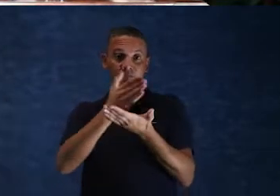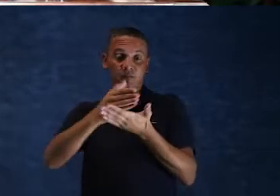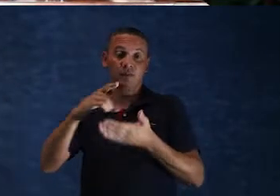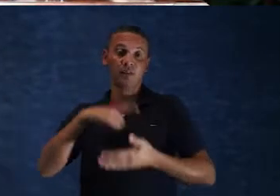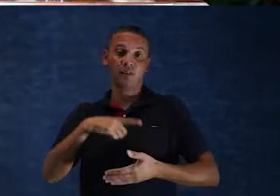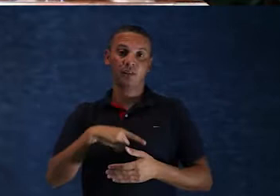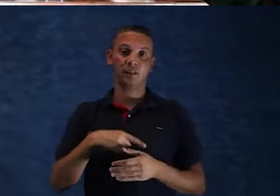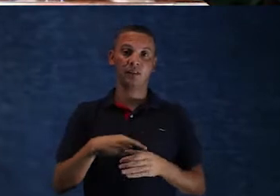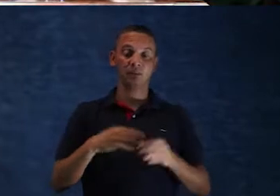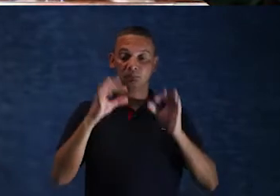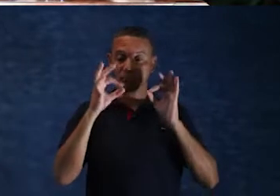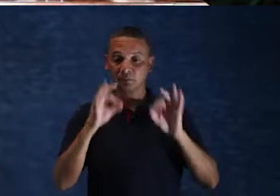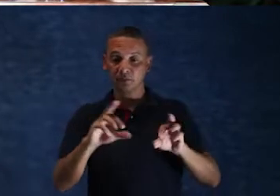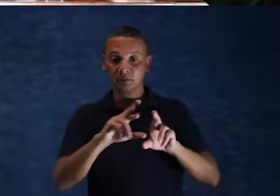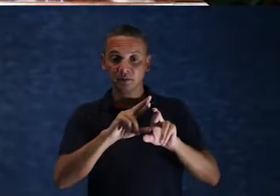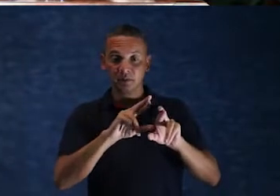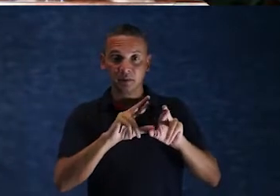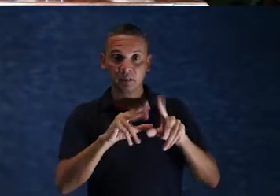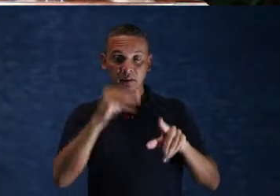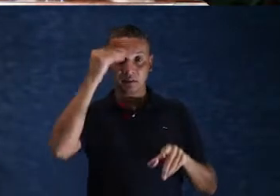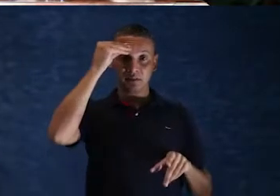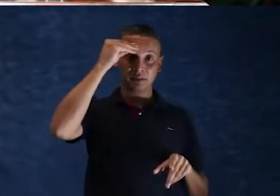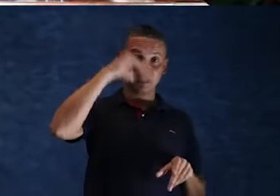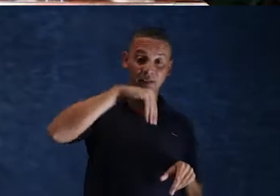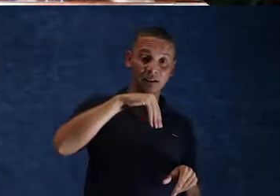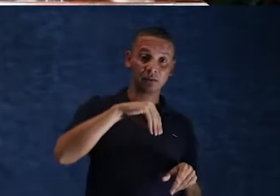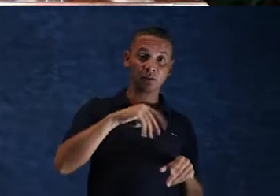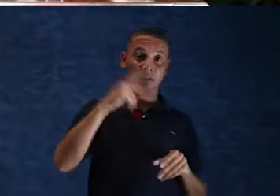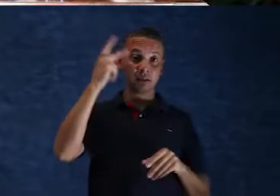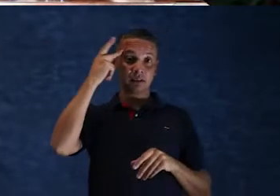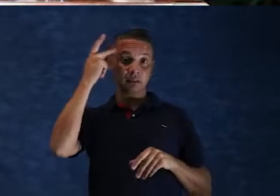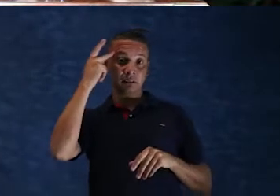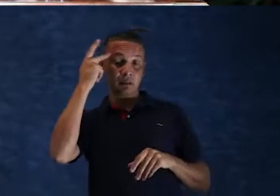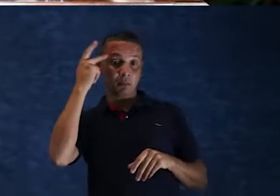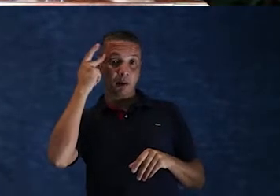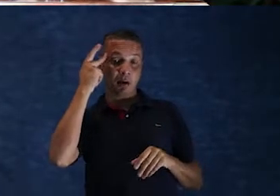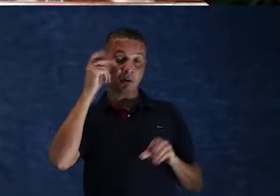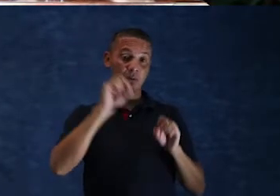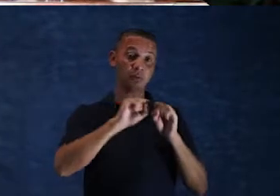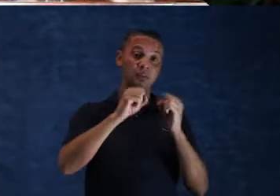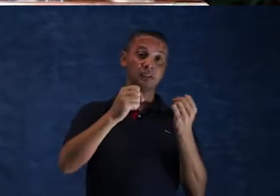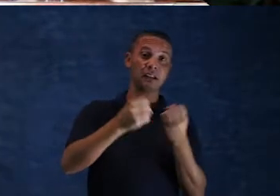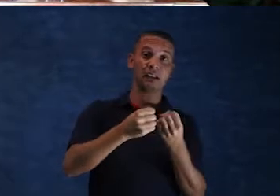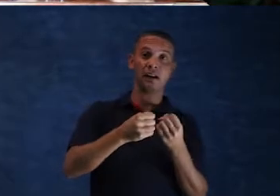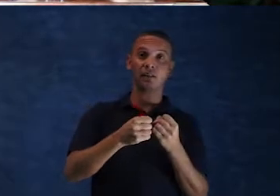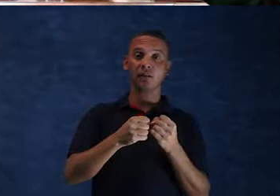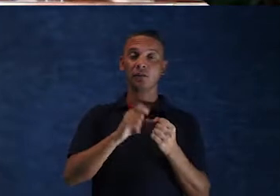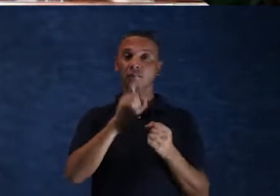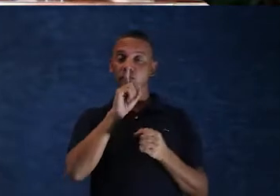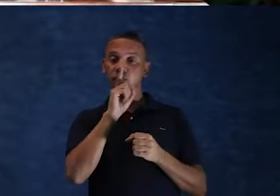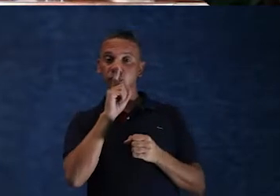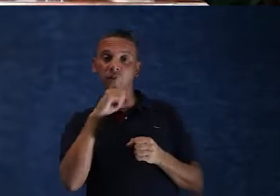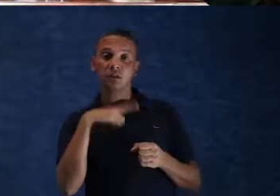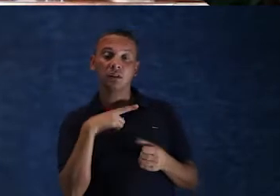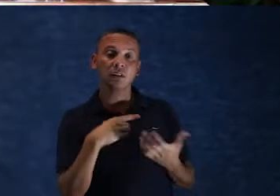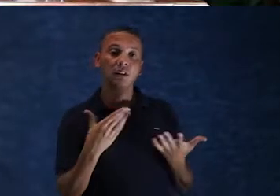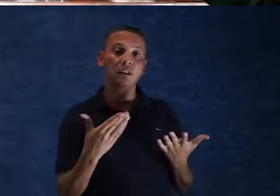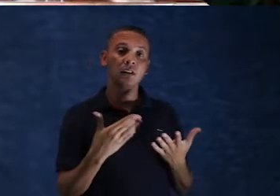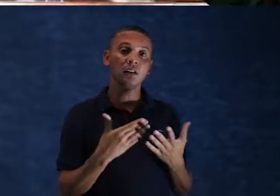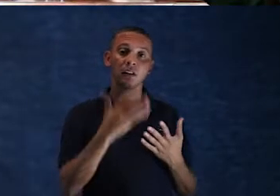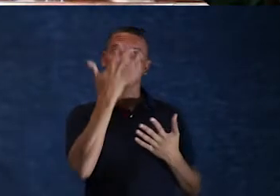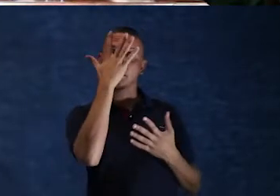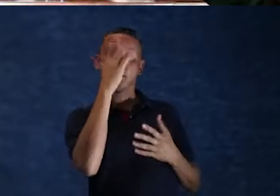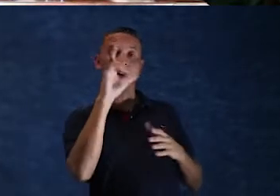divididas. Deselegância discreta, São Paulo, sociedade anônima, Paulicéia desvarada e Ronda. Espelham